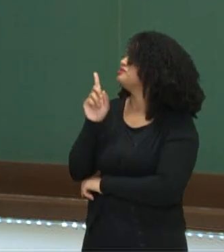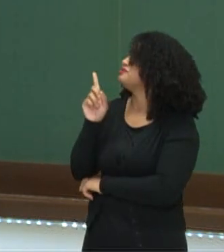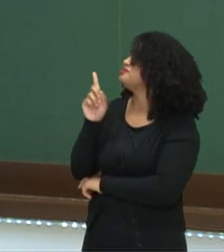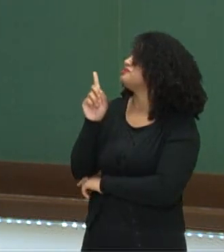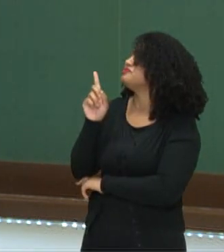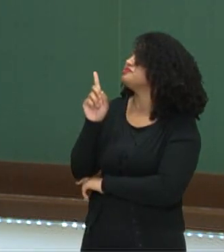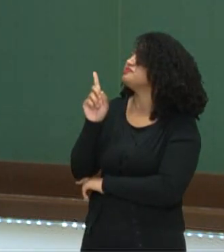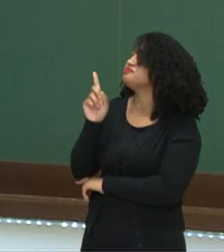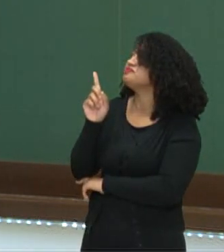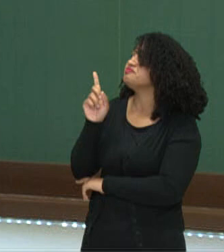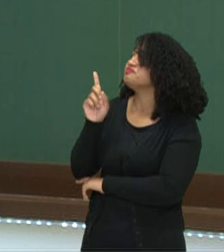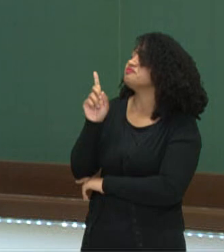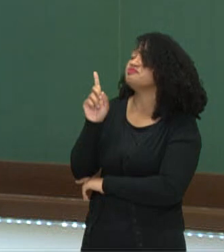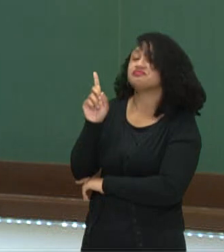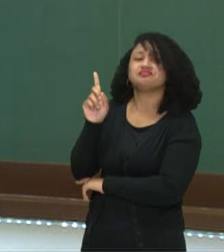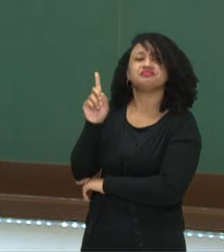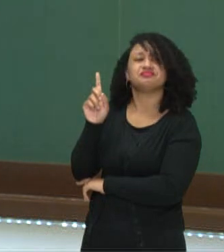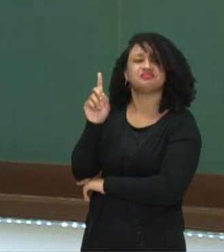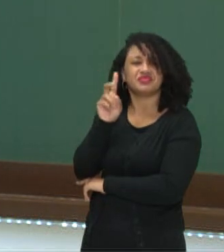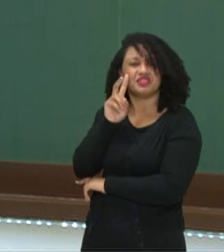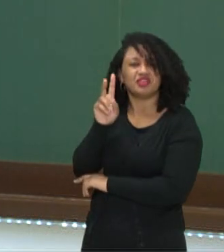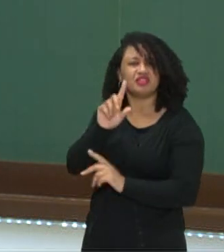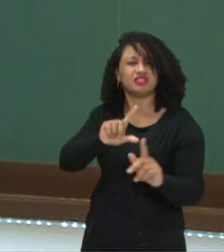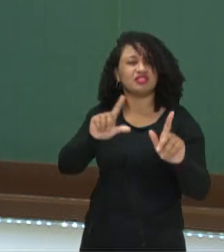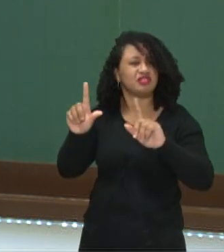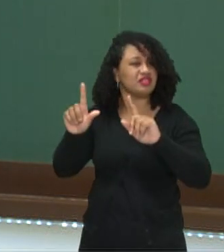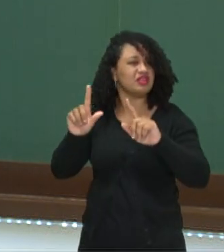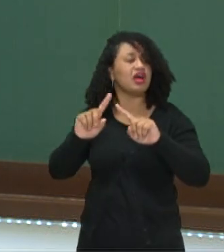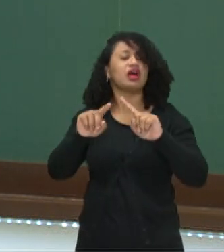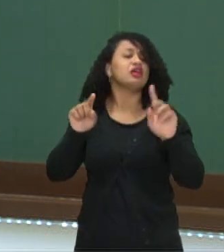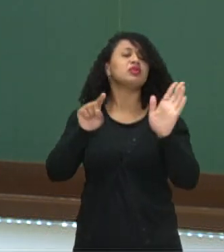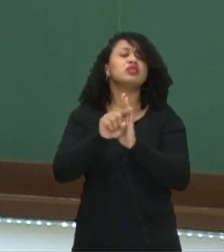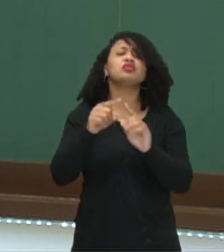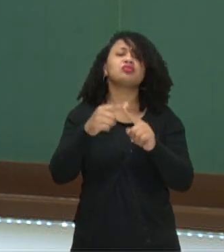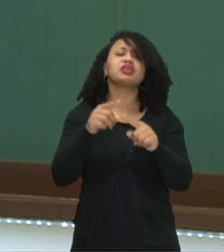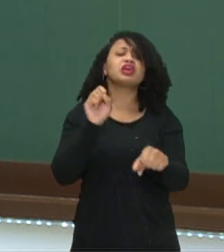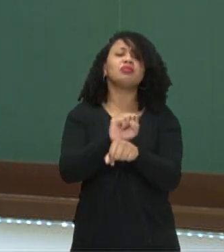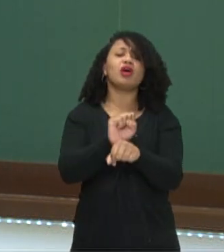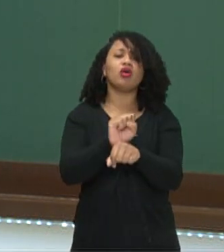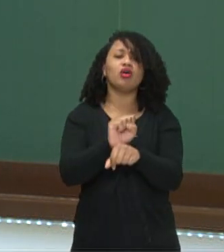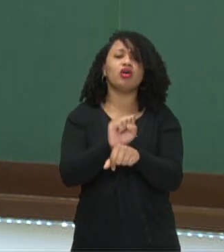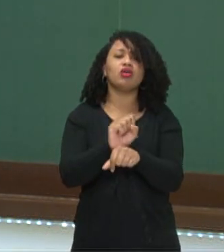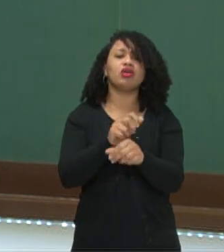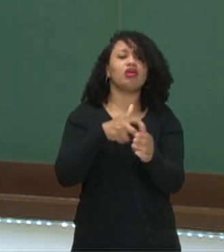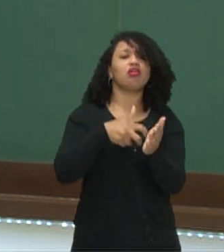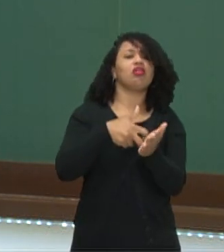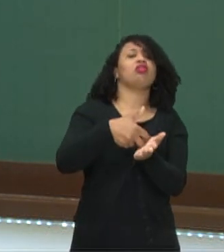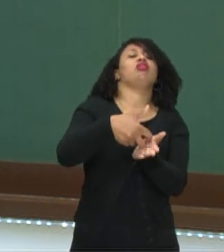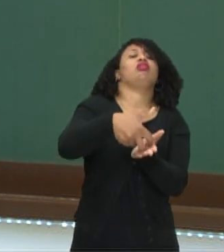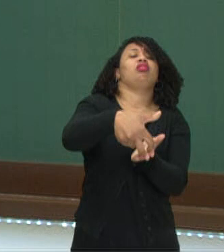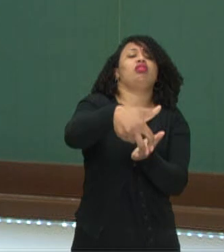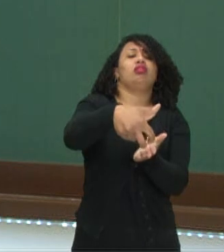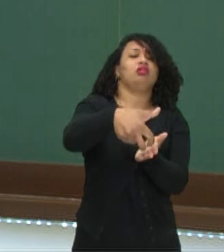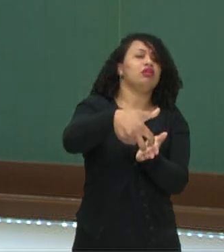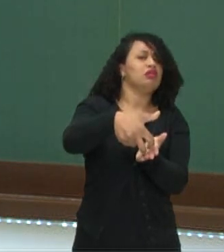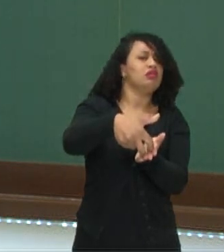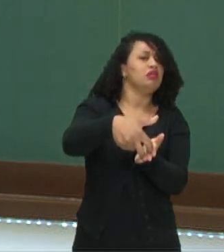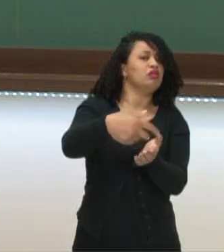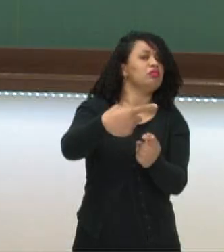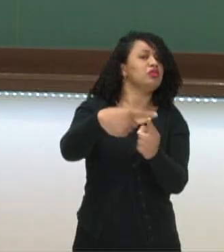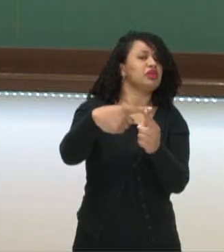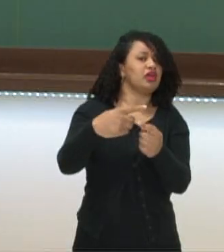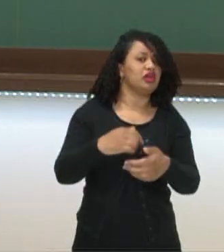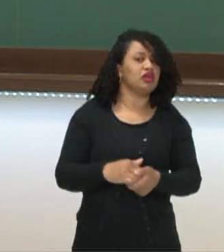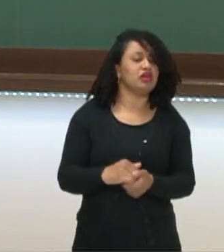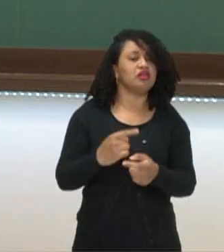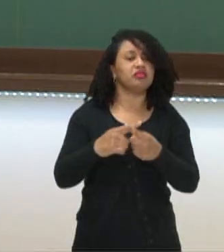joelhos. Pois bem, né, vem uma pergunta, por que ele parou? Ah, professor, parou porque as coisas tendem a parar. Não, ele parou por causa que